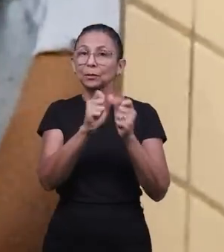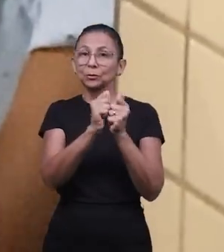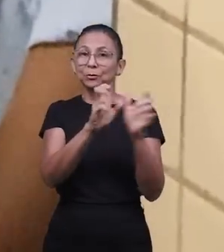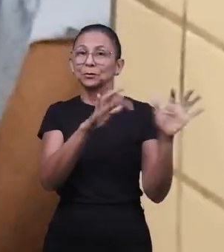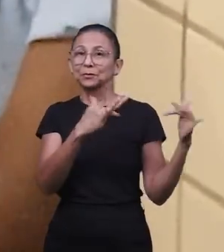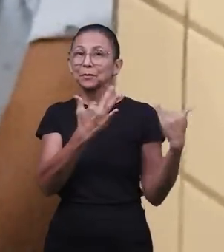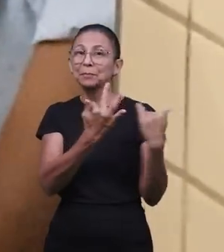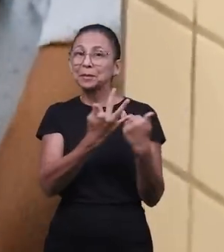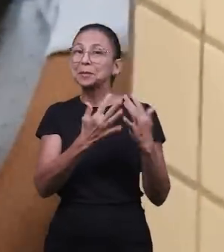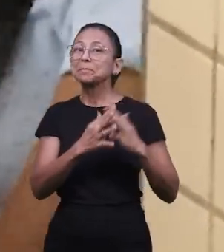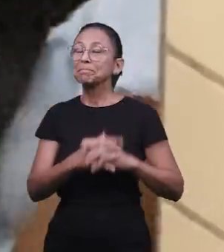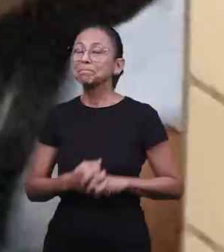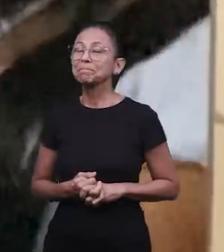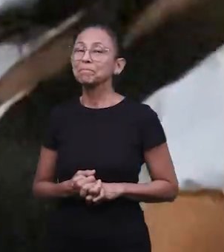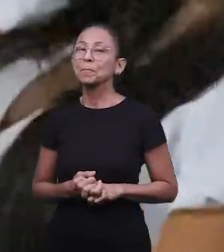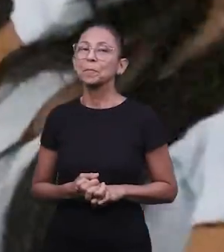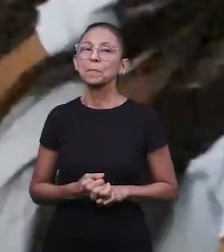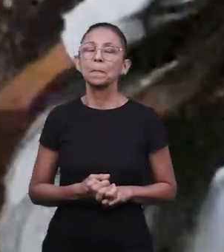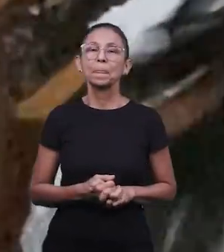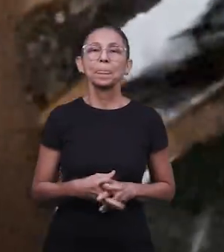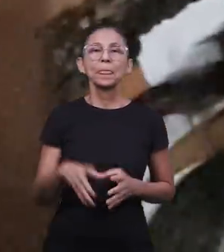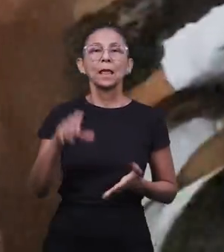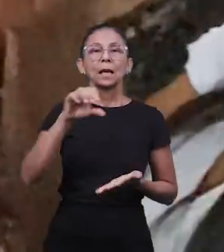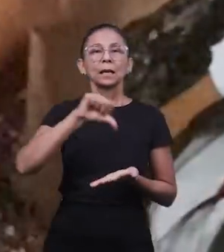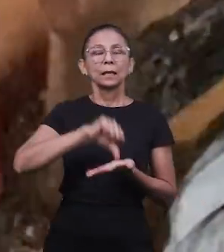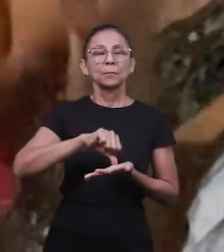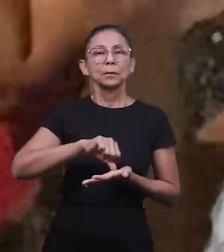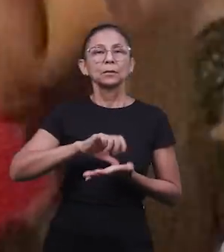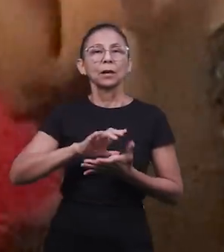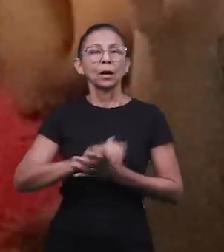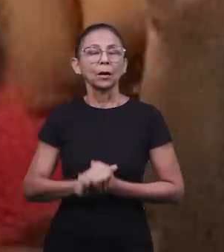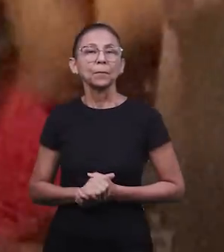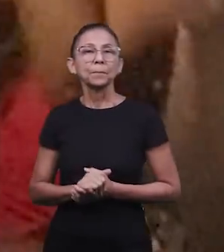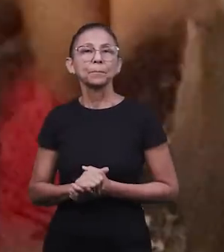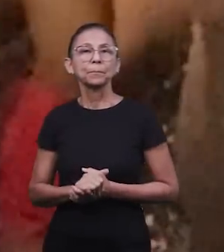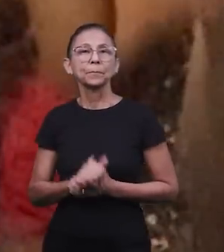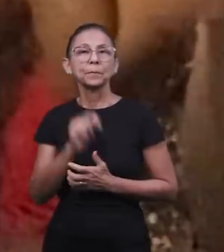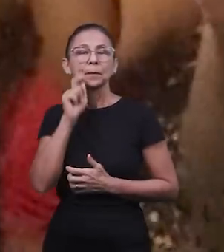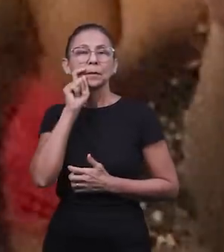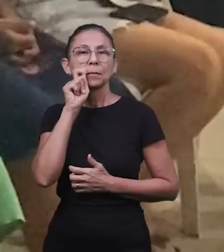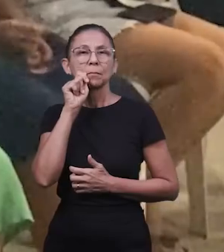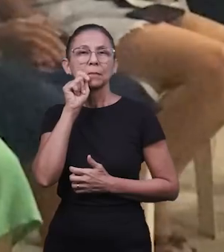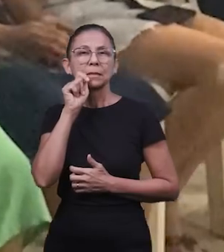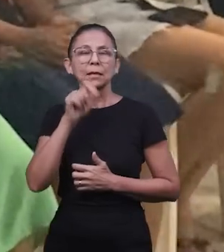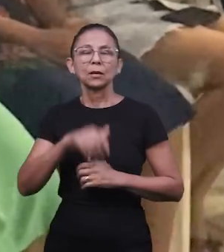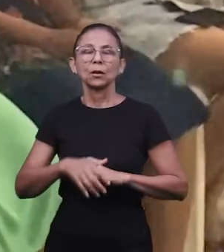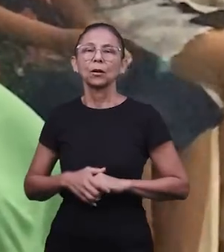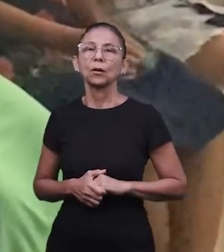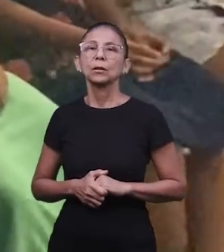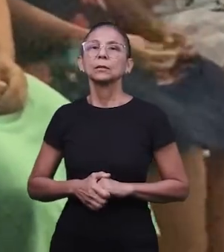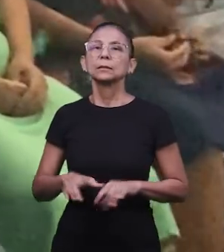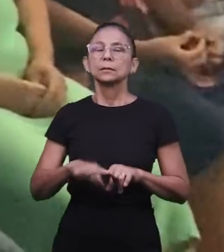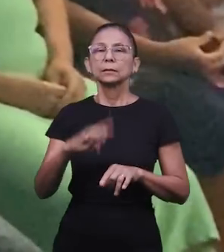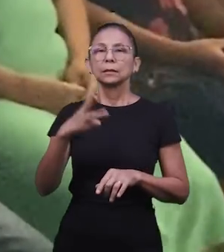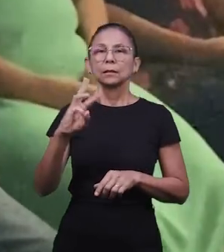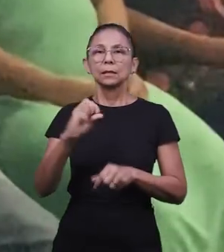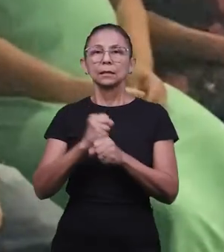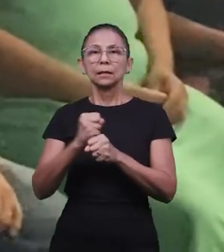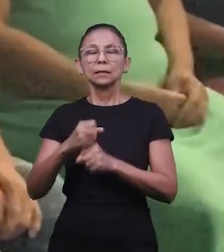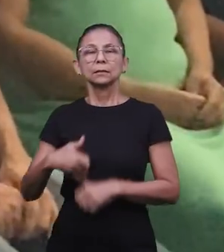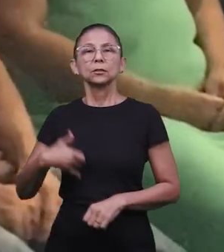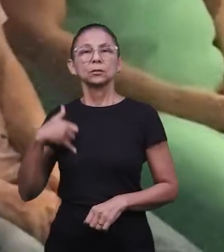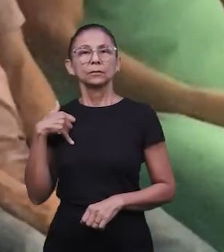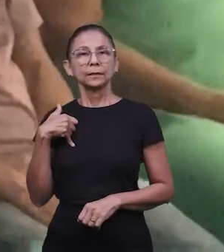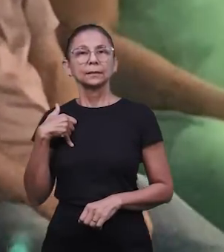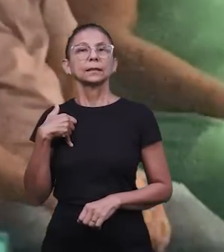culto especial pelos 30 anos da ICM João Sampaio, que fica no bairro Benedito Bentes. Os pastores que já estiveram